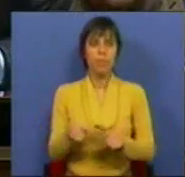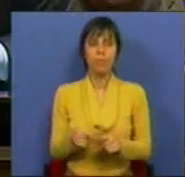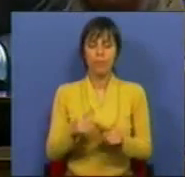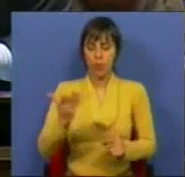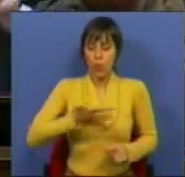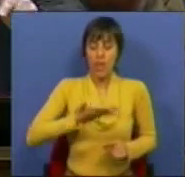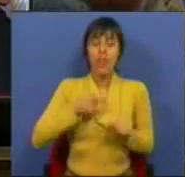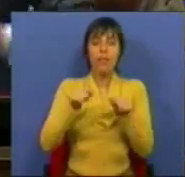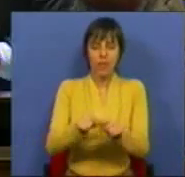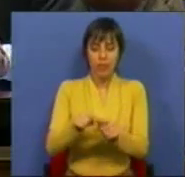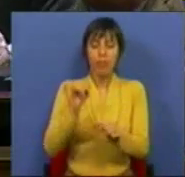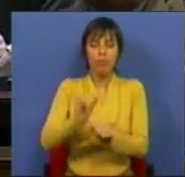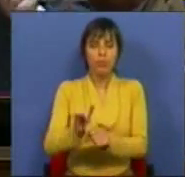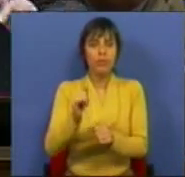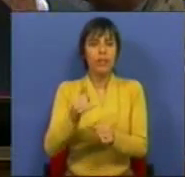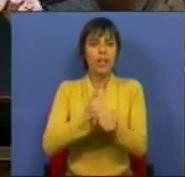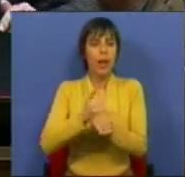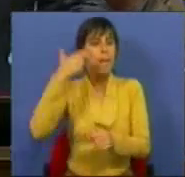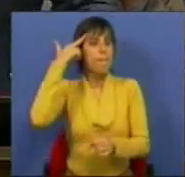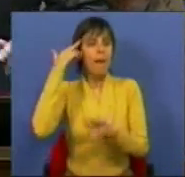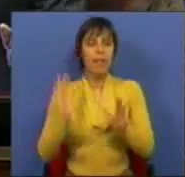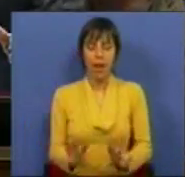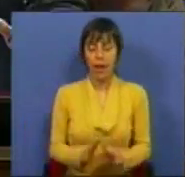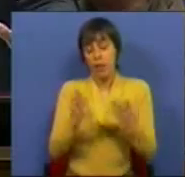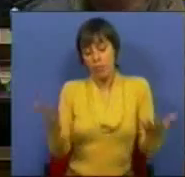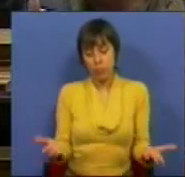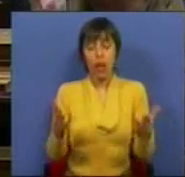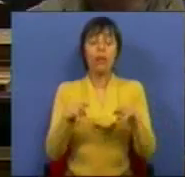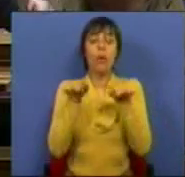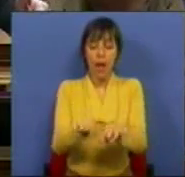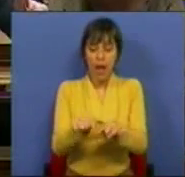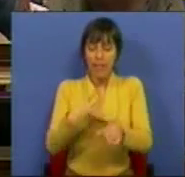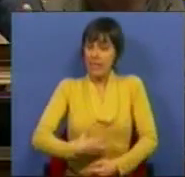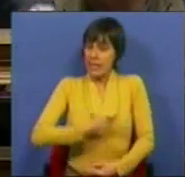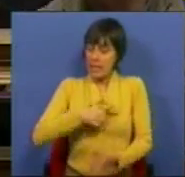o endividamento da região autónoma da Madeira. E, portanto,